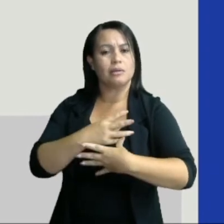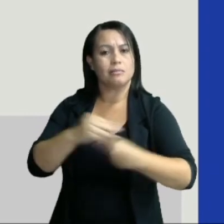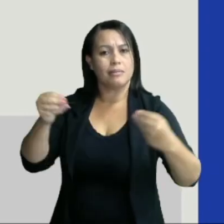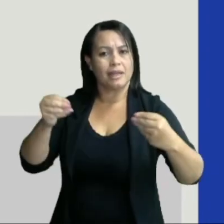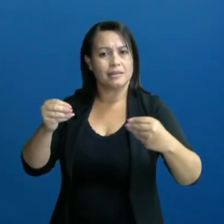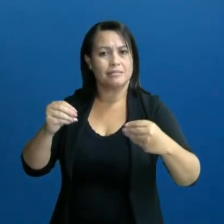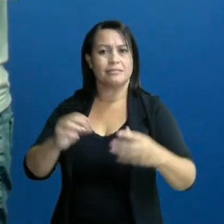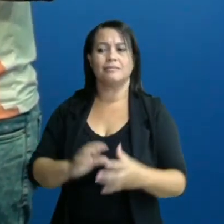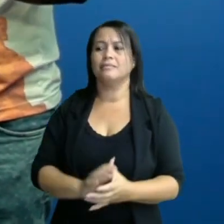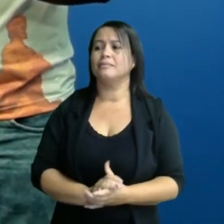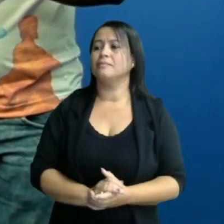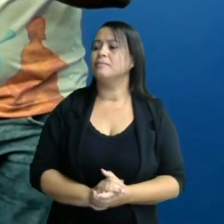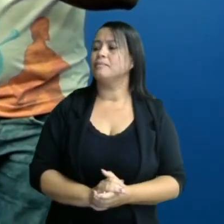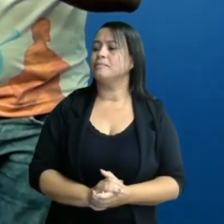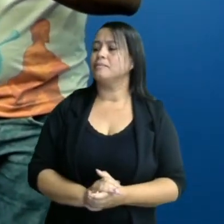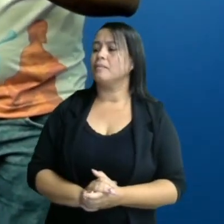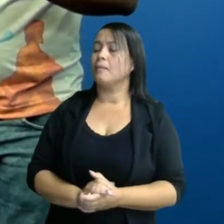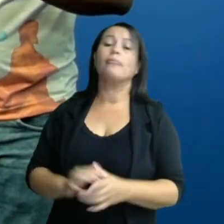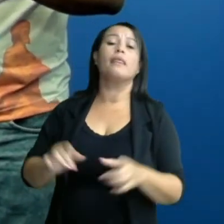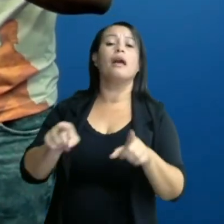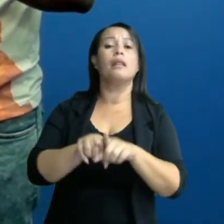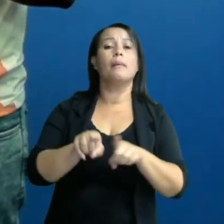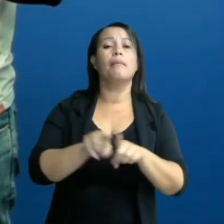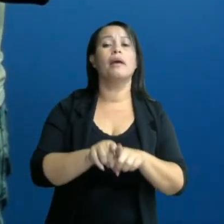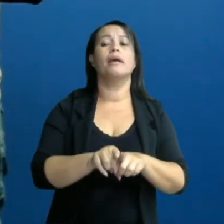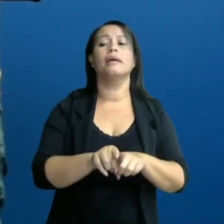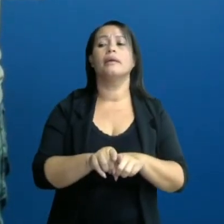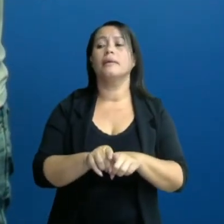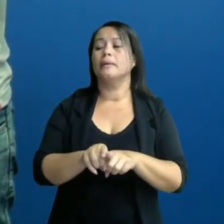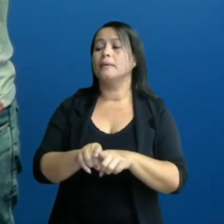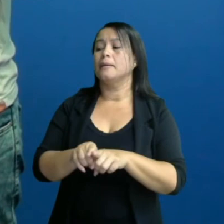certo? Além disso,